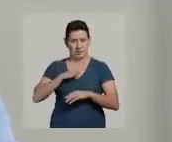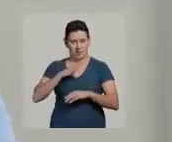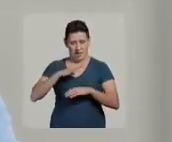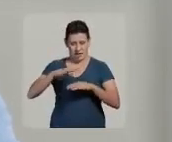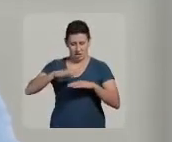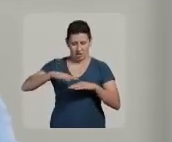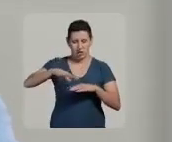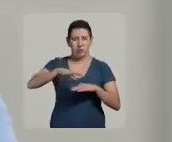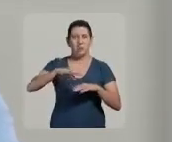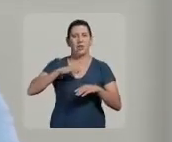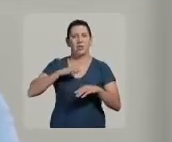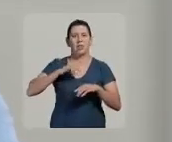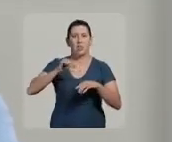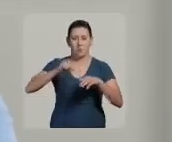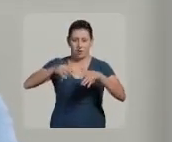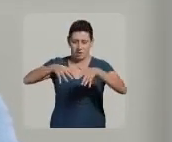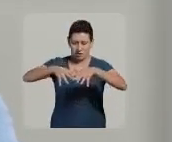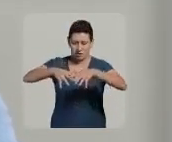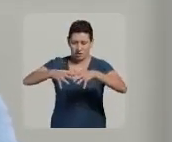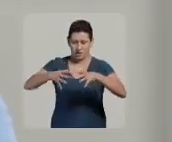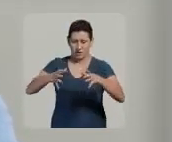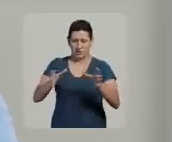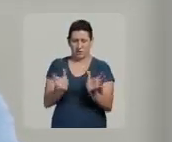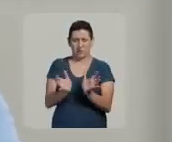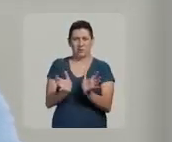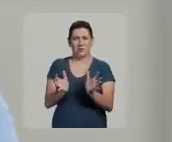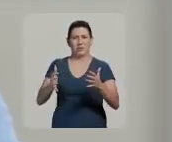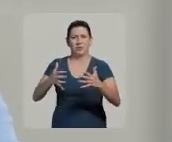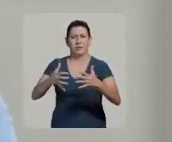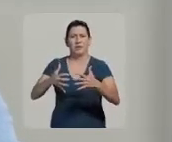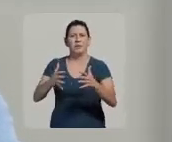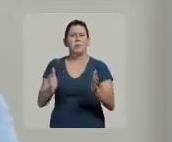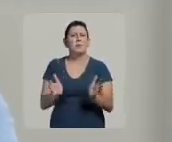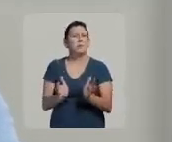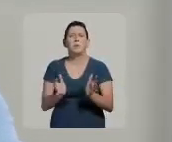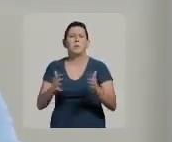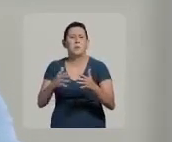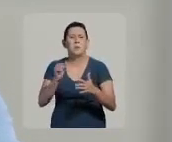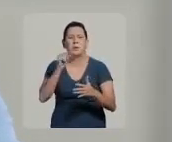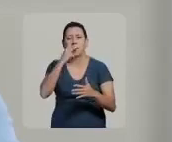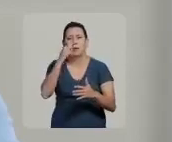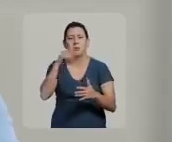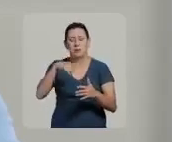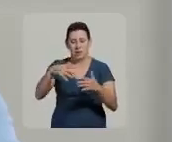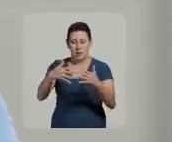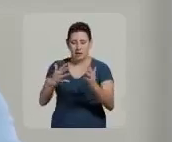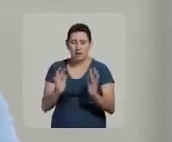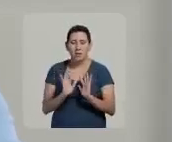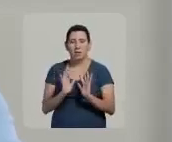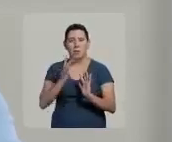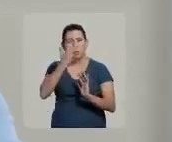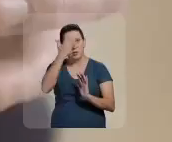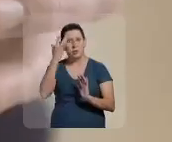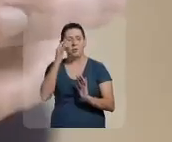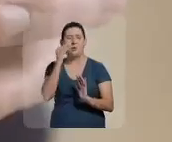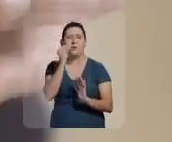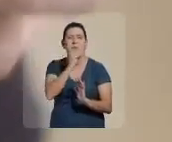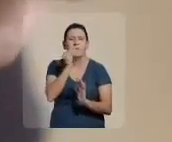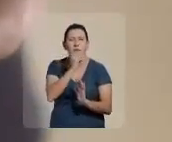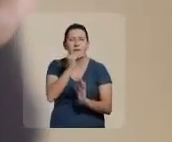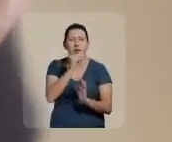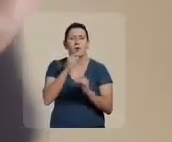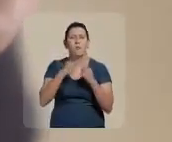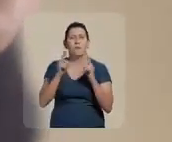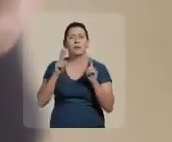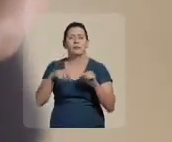cinturão, e um cinturão amargo, duro, frágil. E esse cinturão é exatamente aquilo que